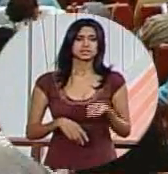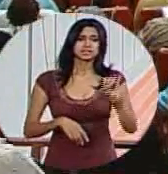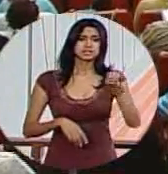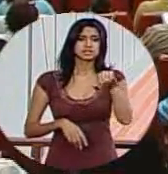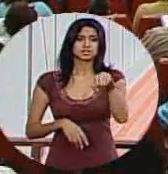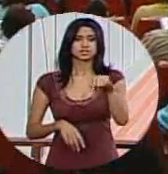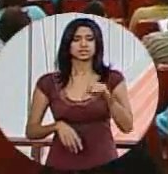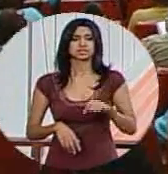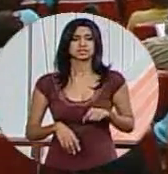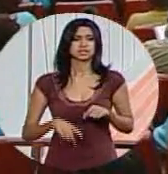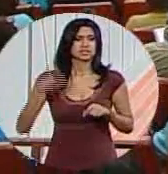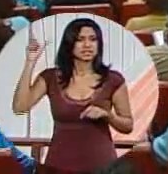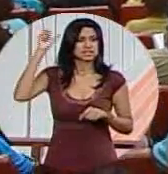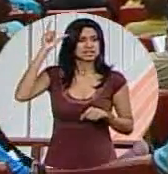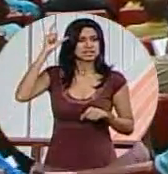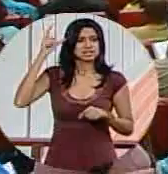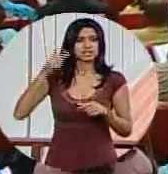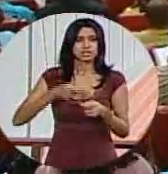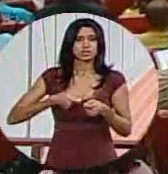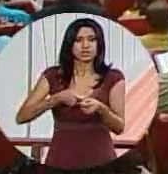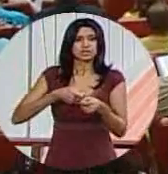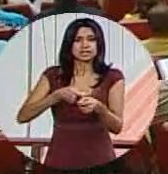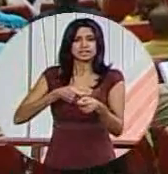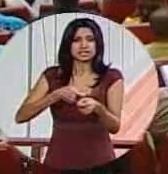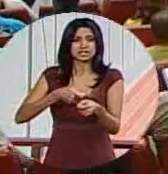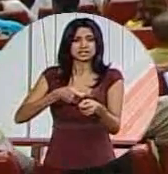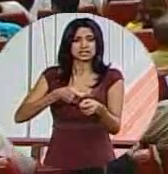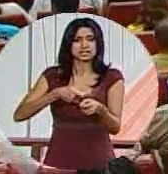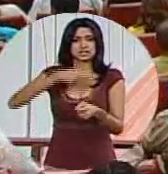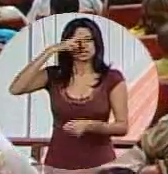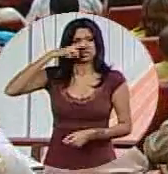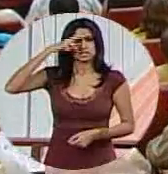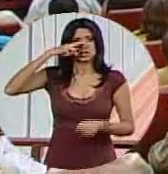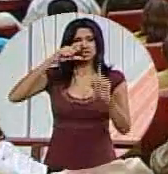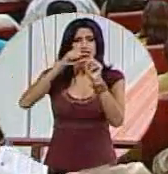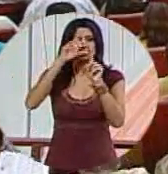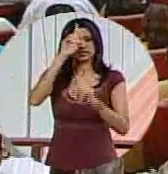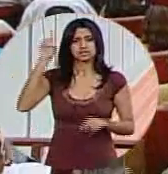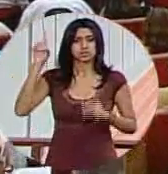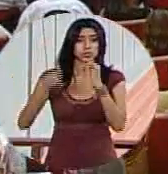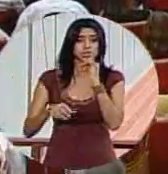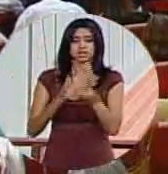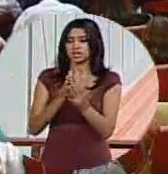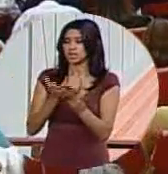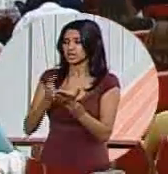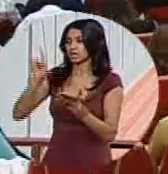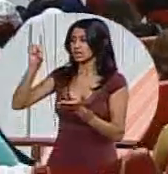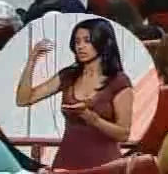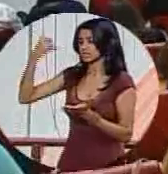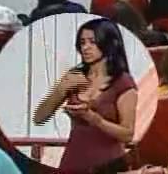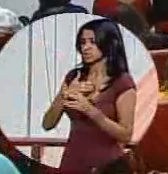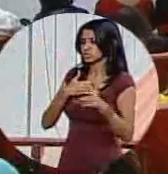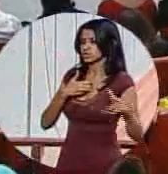é tentado em qualquer sentido e você se lembra da palavra, não, mas a Bíblia diz isso, eu